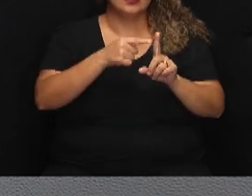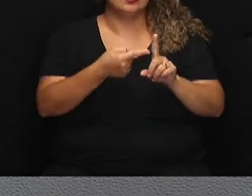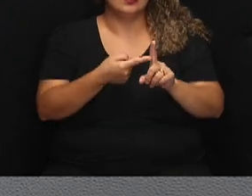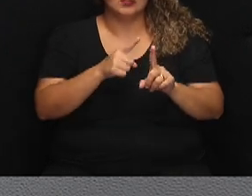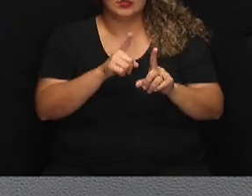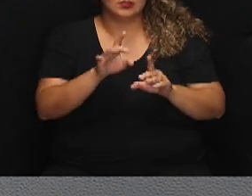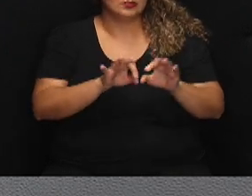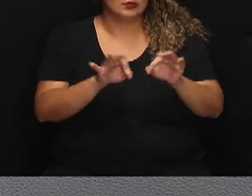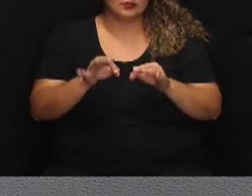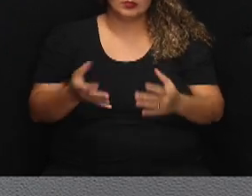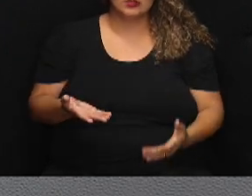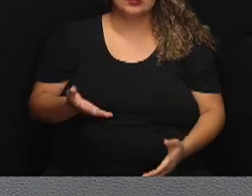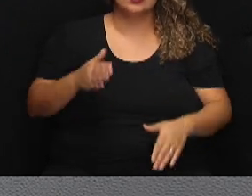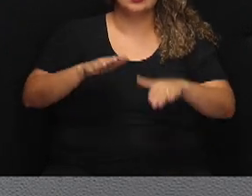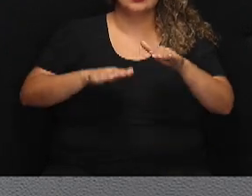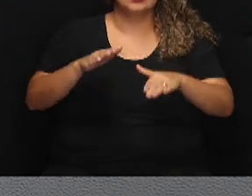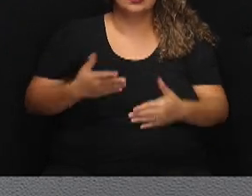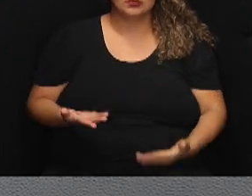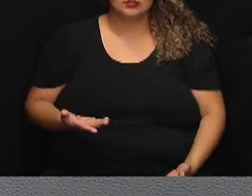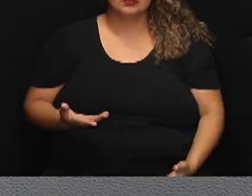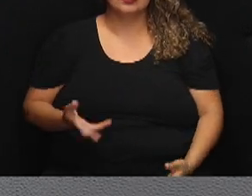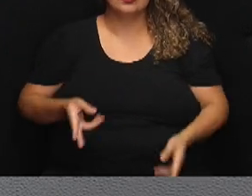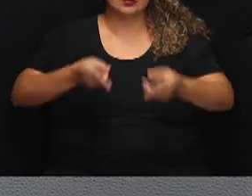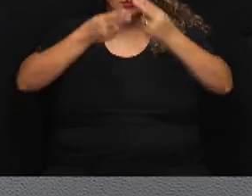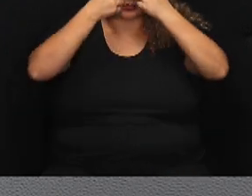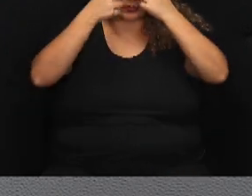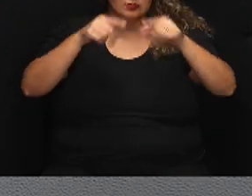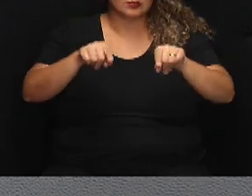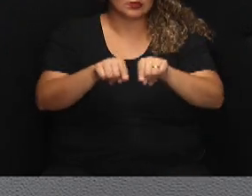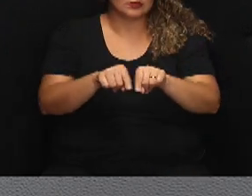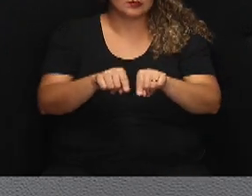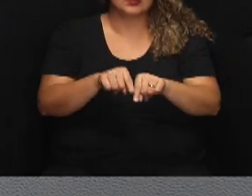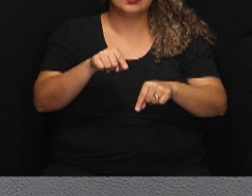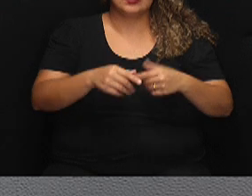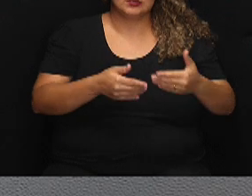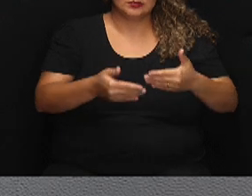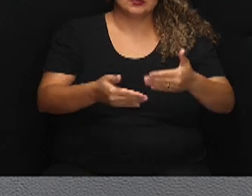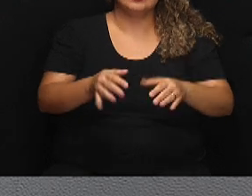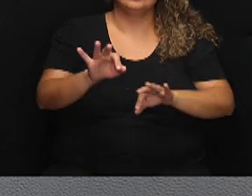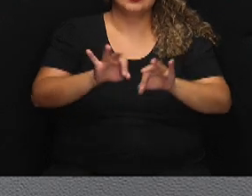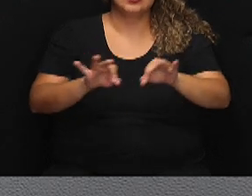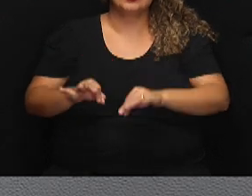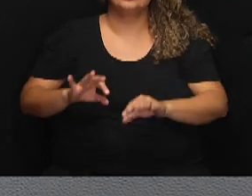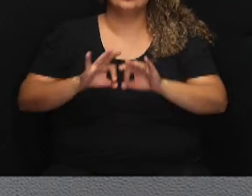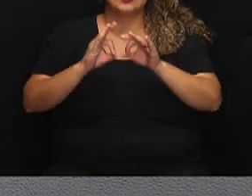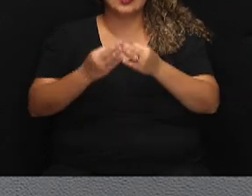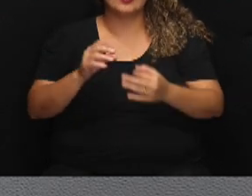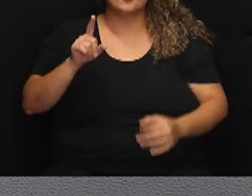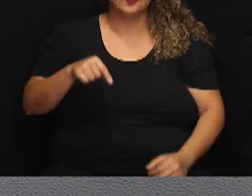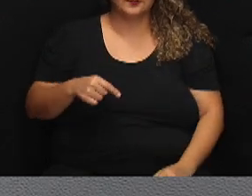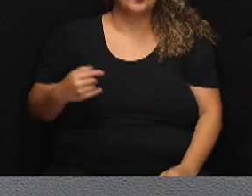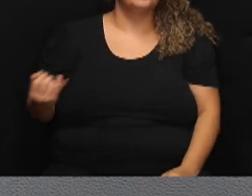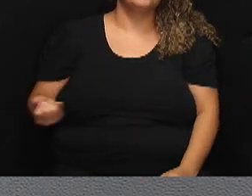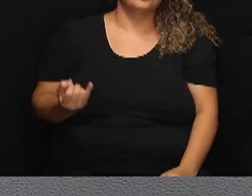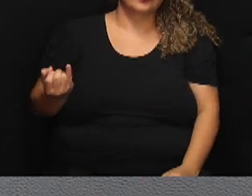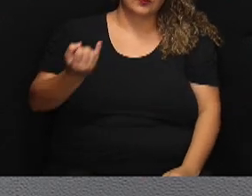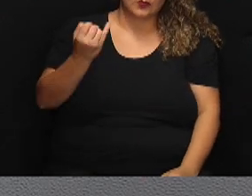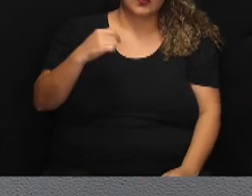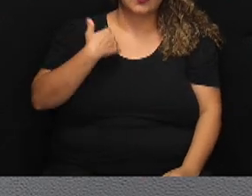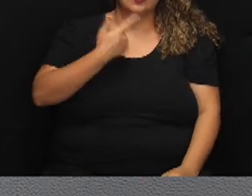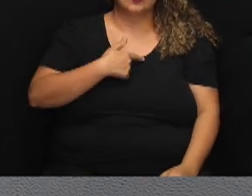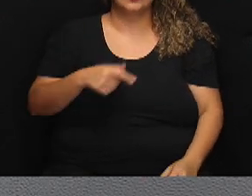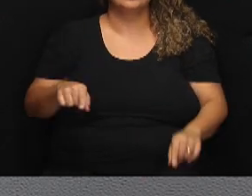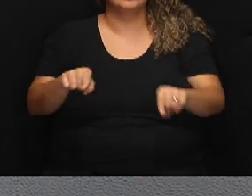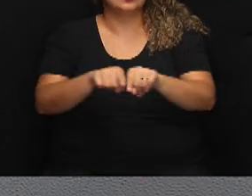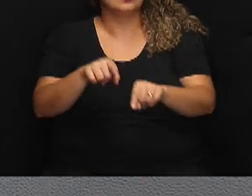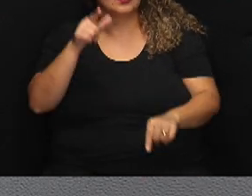estava planejada, muitas vezes isso causa traumas também. Então esse processo de planejamento familiar, ele é fundamental para que a gente também